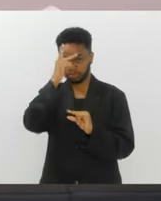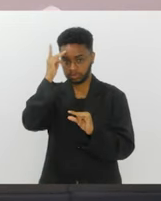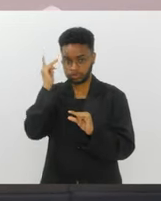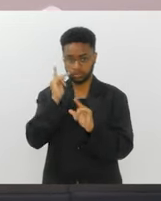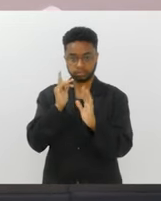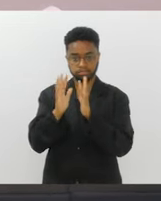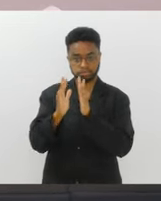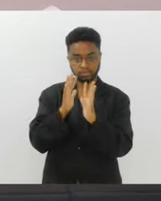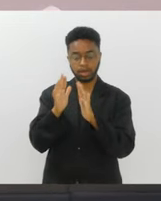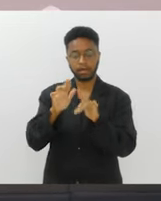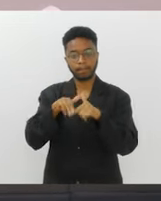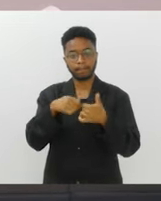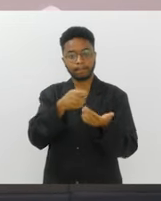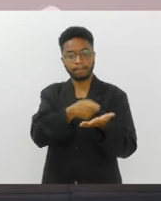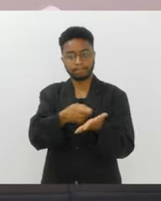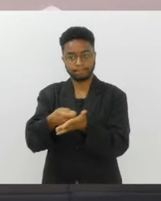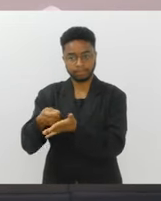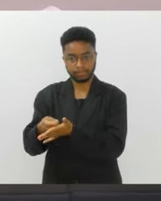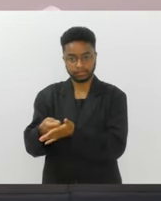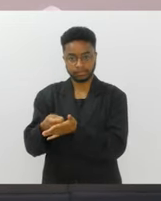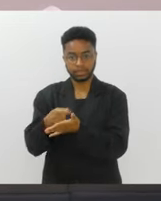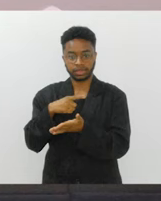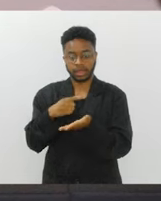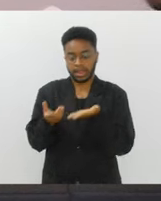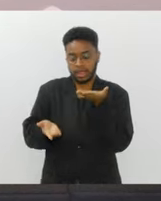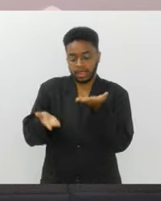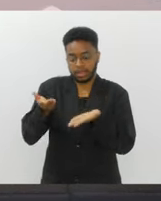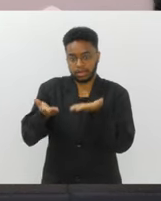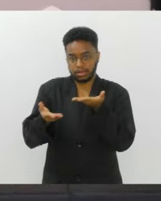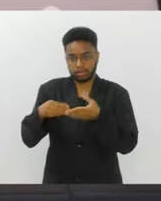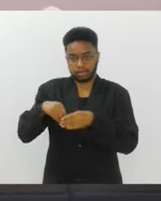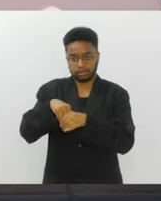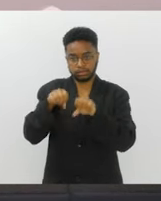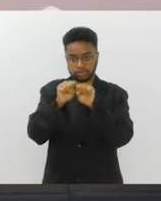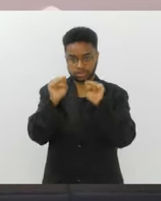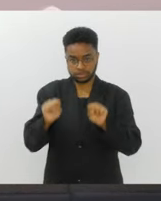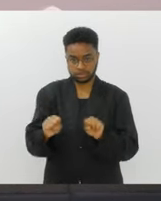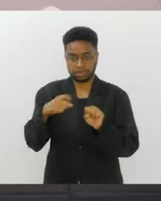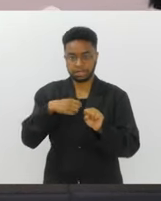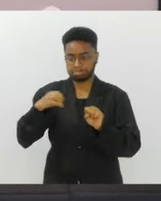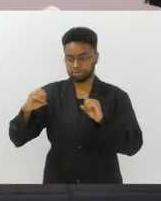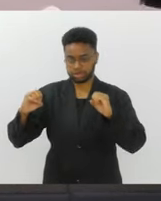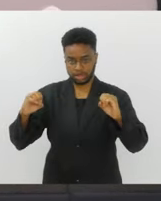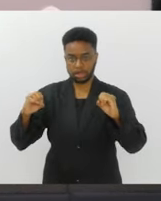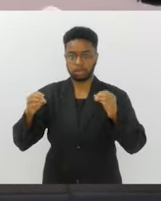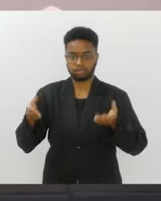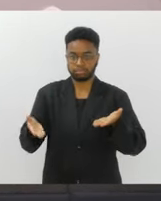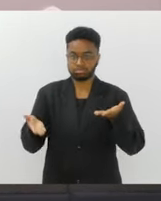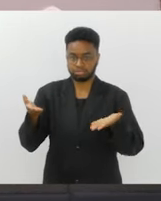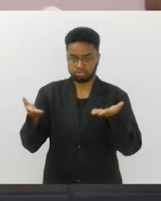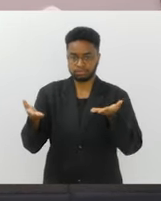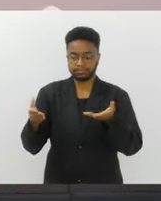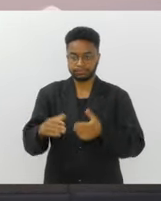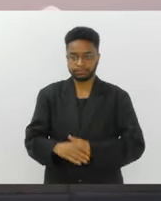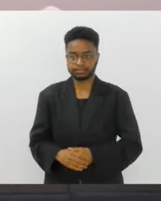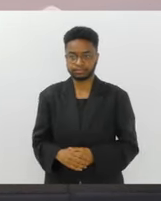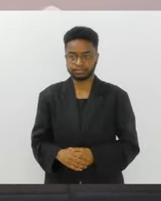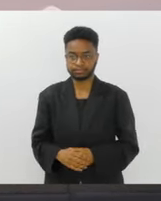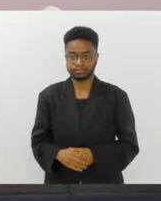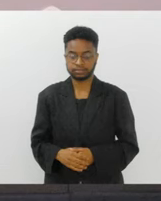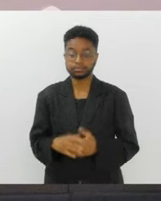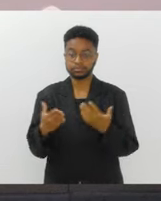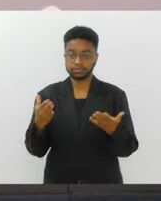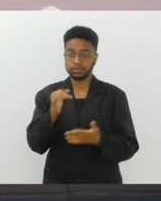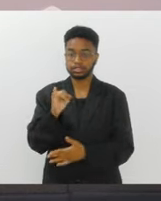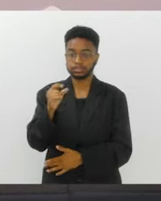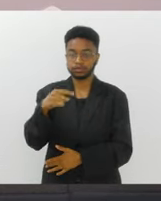tarifa cobrada, que equilibra o sistema, que dá um zero a zero, equilibra o sistema. Se você